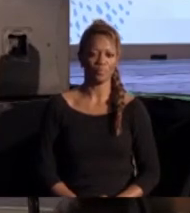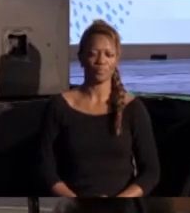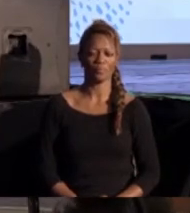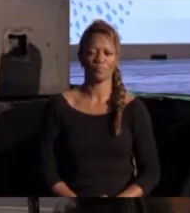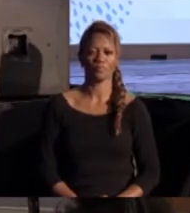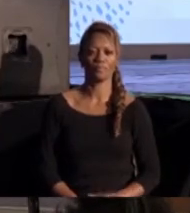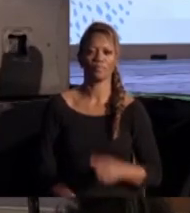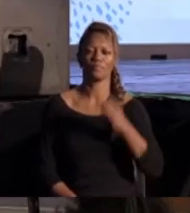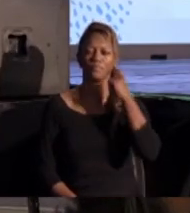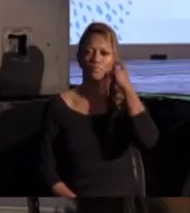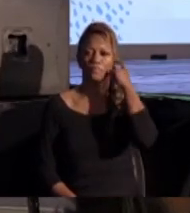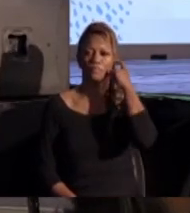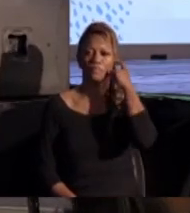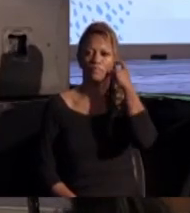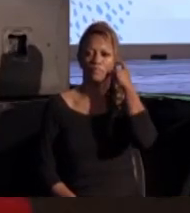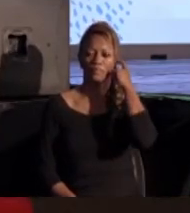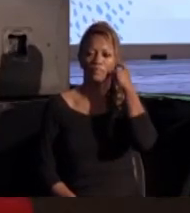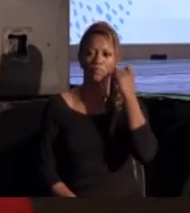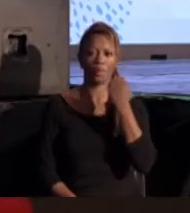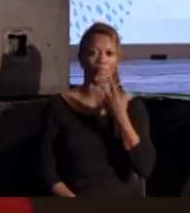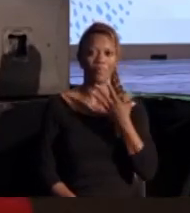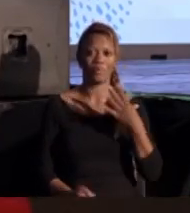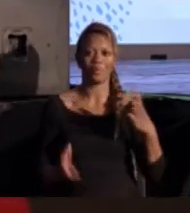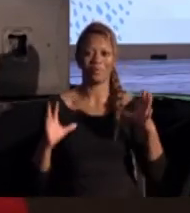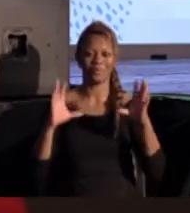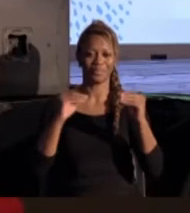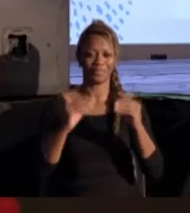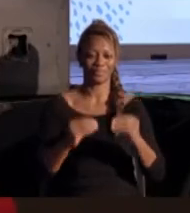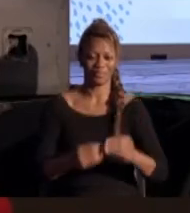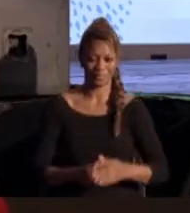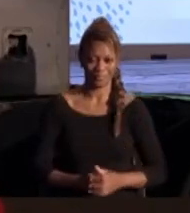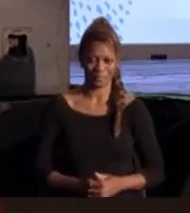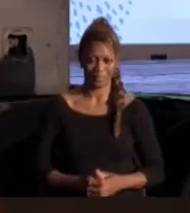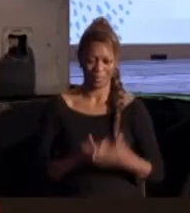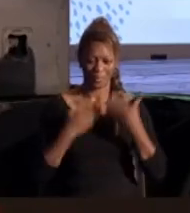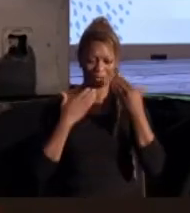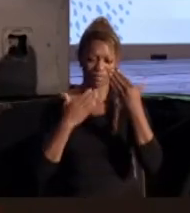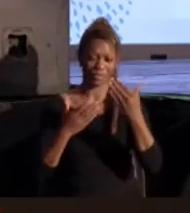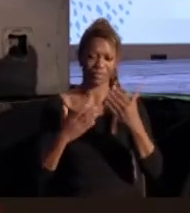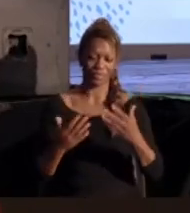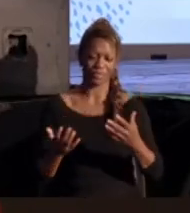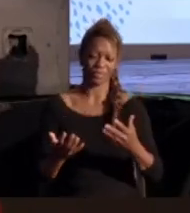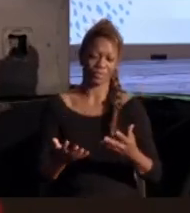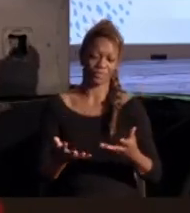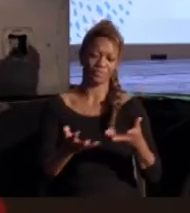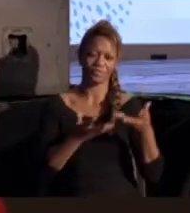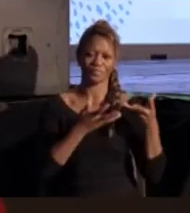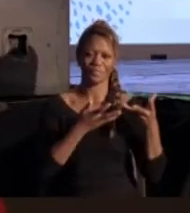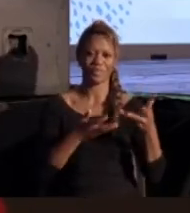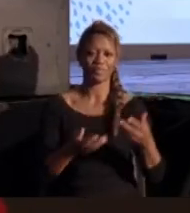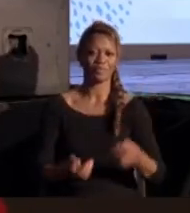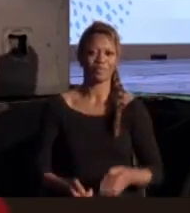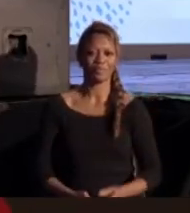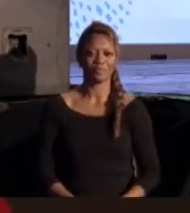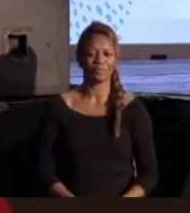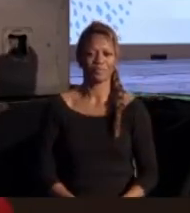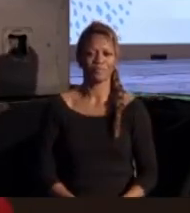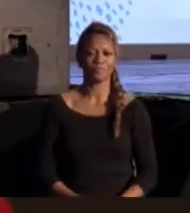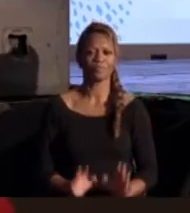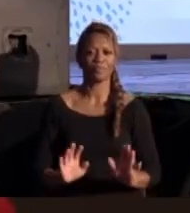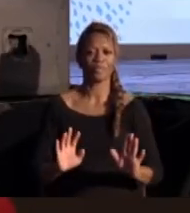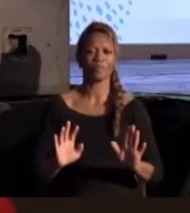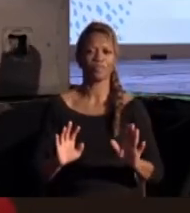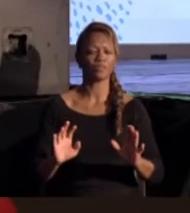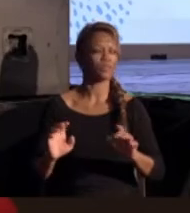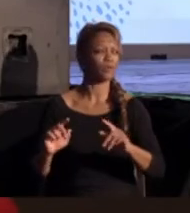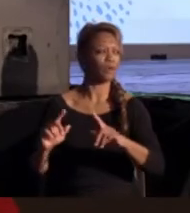Boa noite. Quero agradecer o convite, Pedir só para colocar os